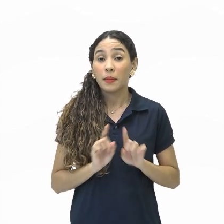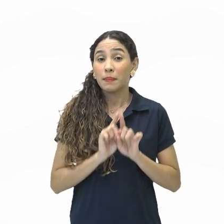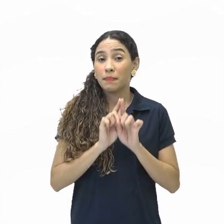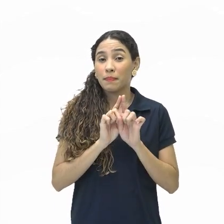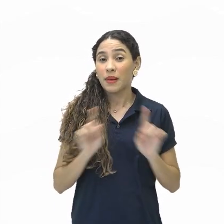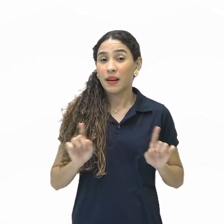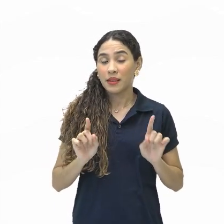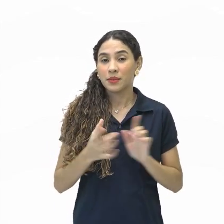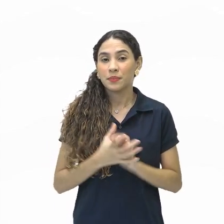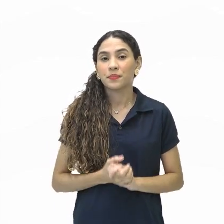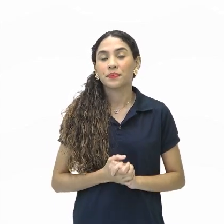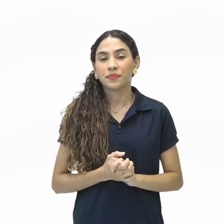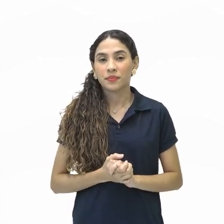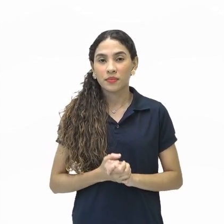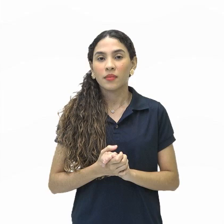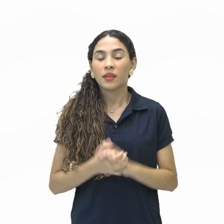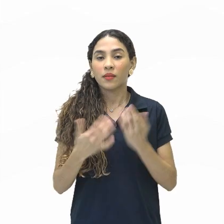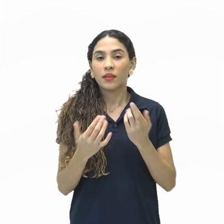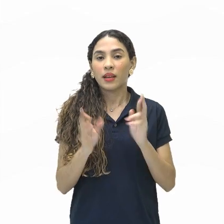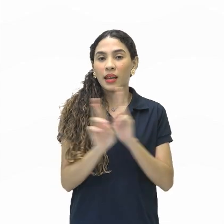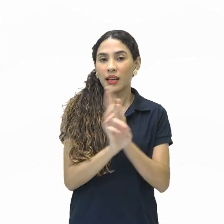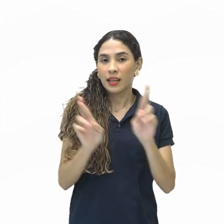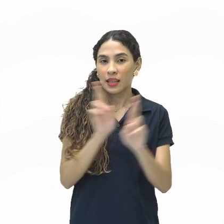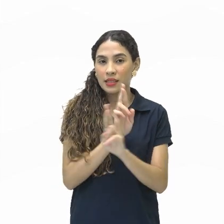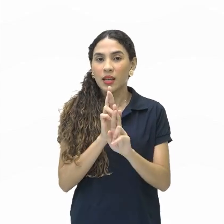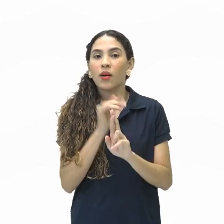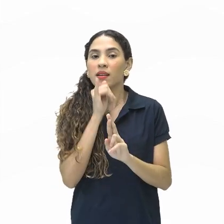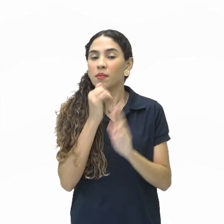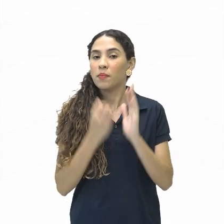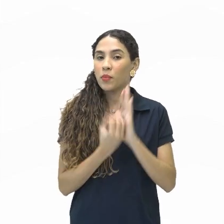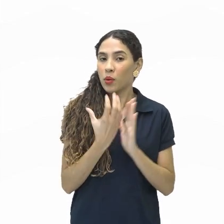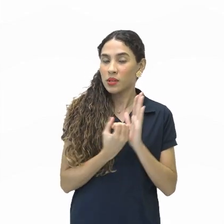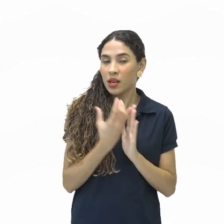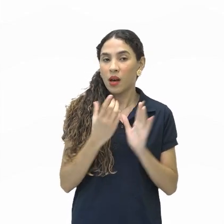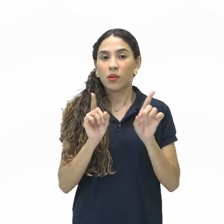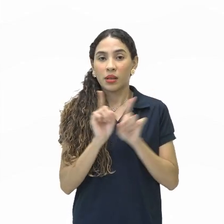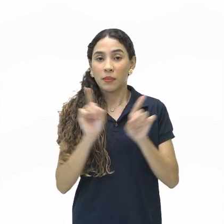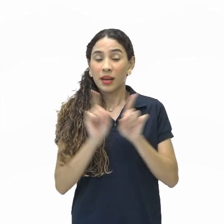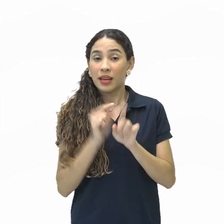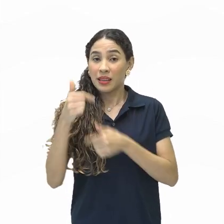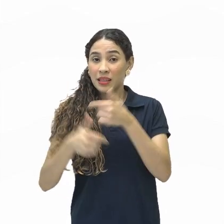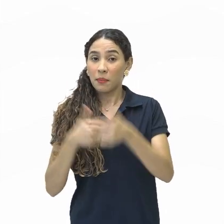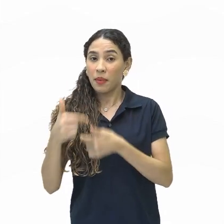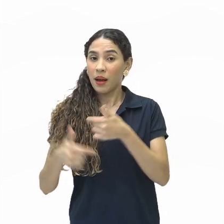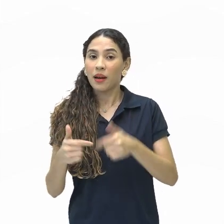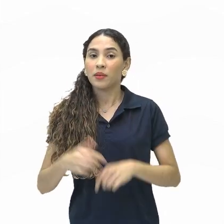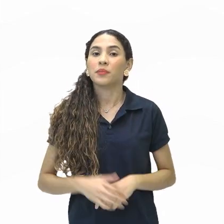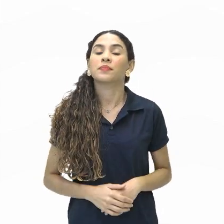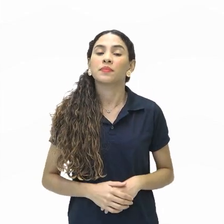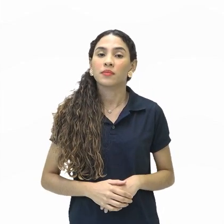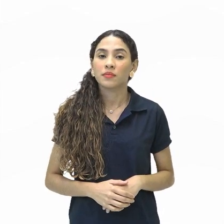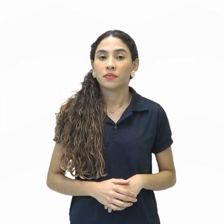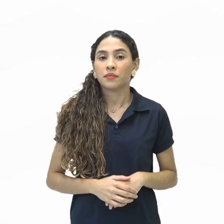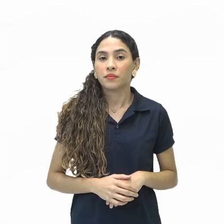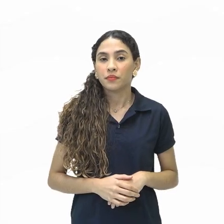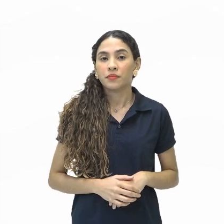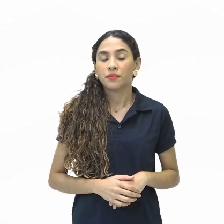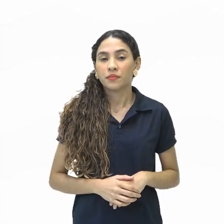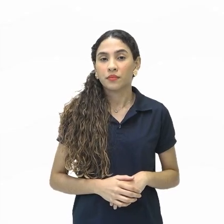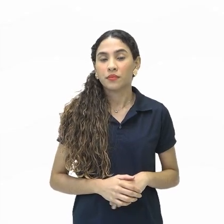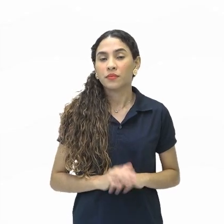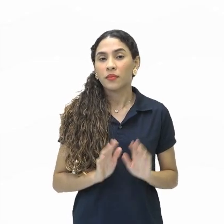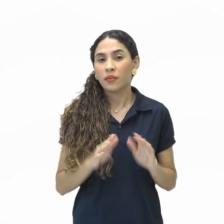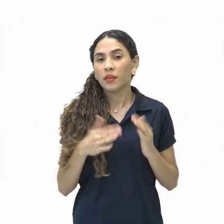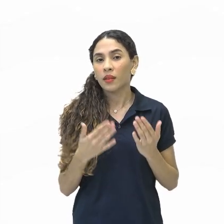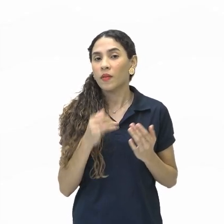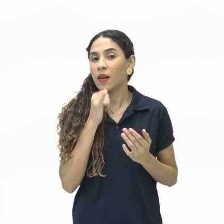que essa relação de produção, essa relação de trabalho, ela foi, então,